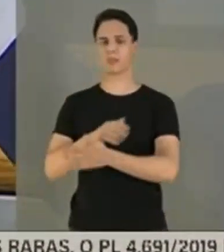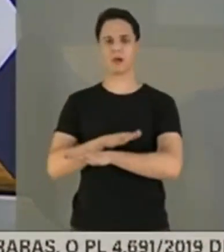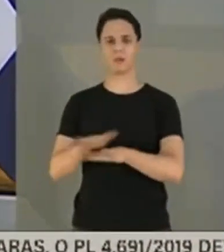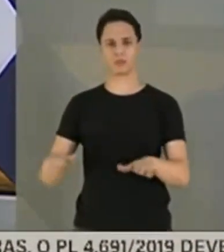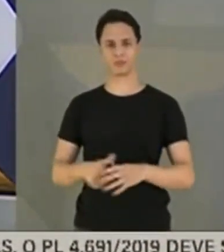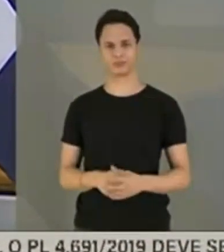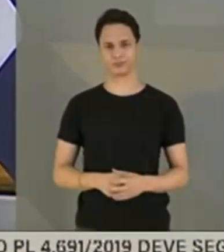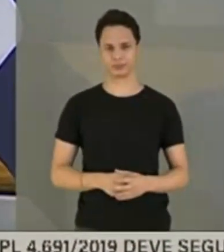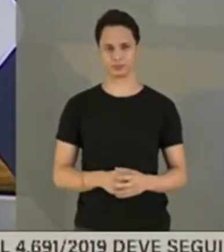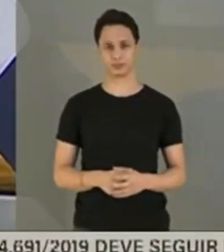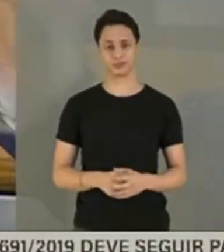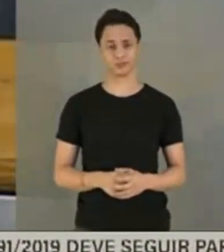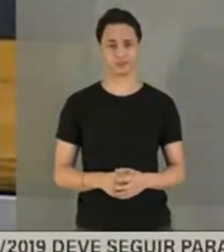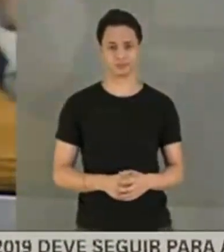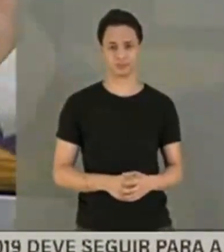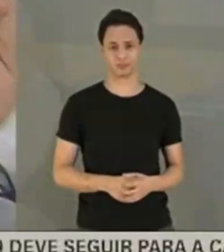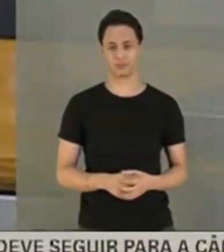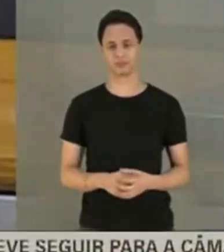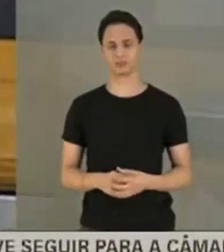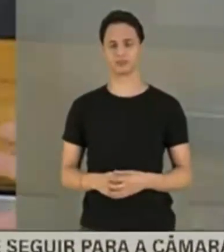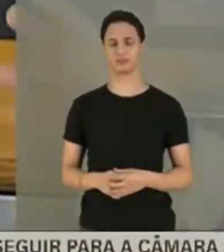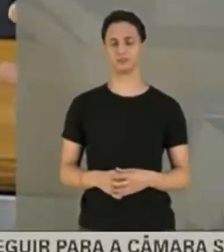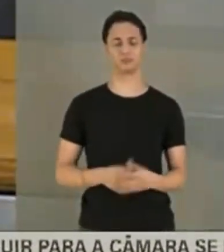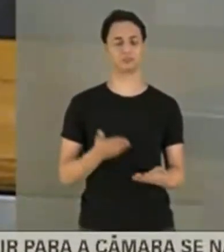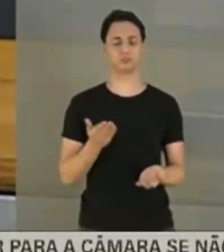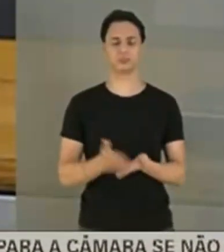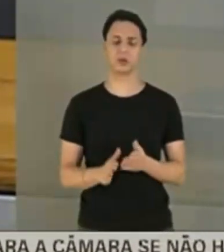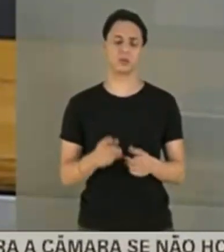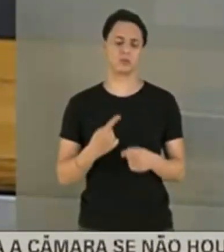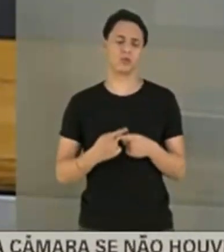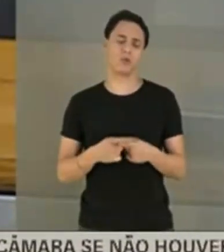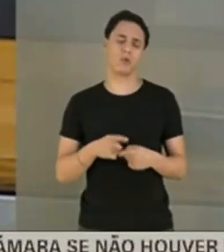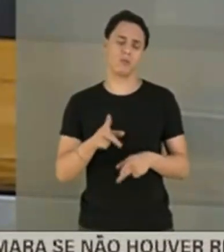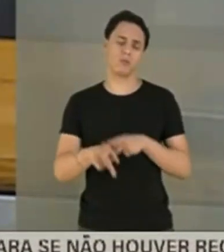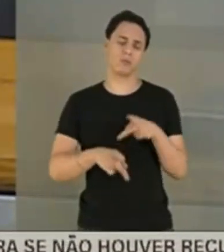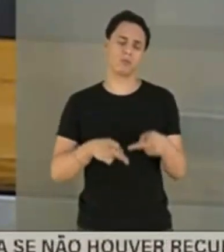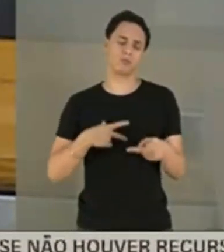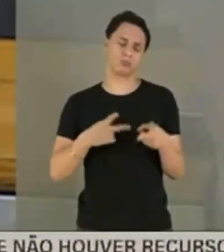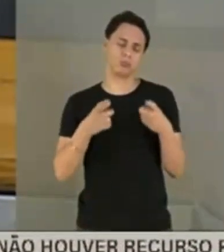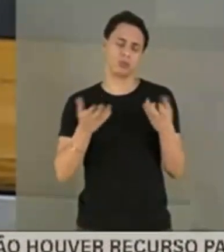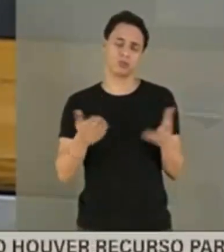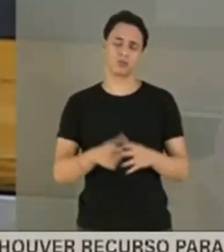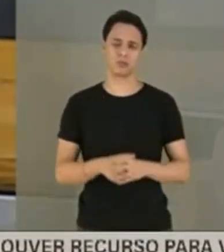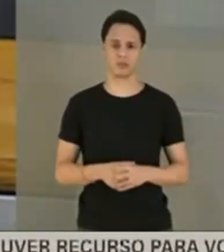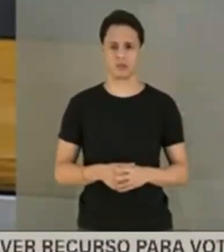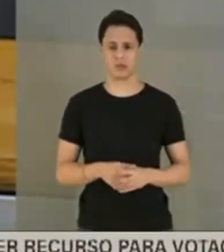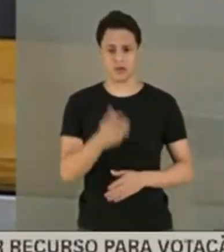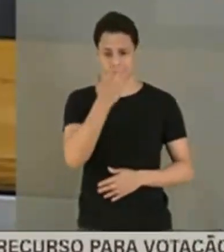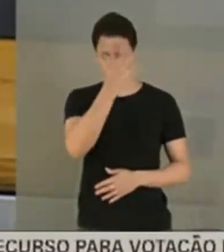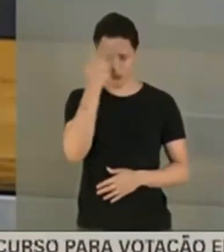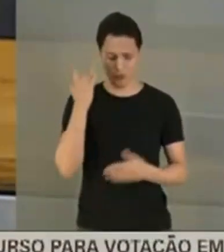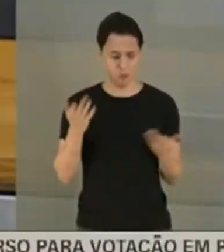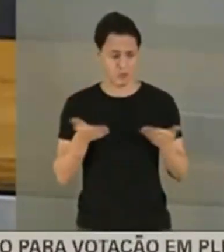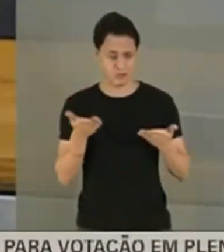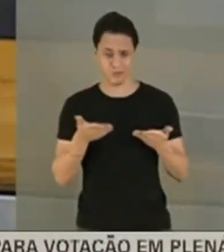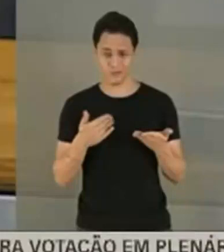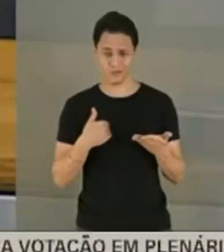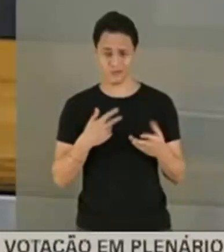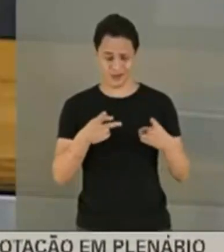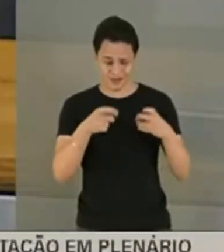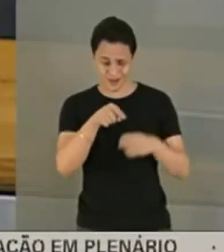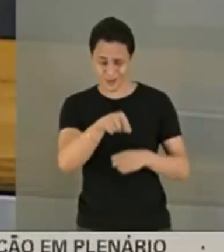perdeu. Se perdeu, porque o povo vê. As pessoas de boa vontade percebem